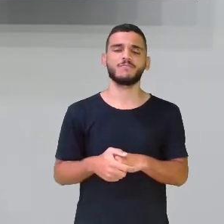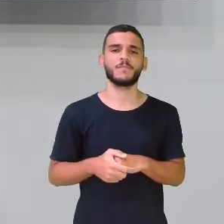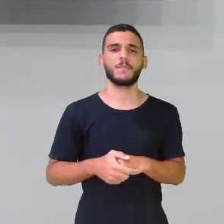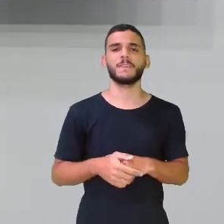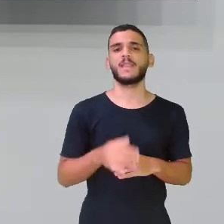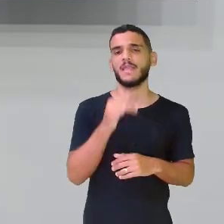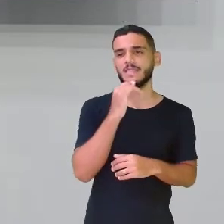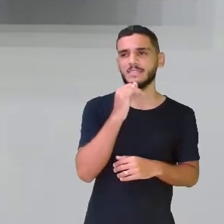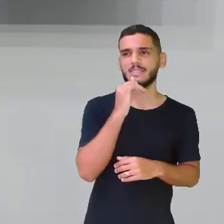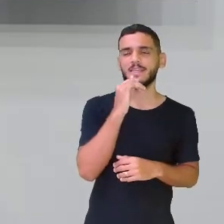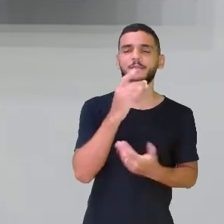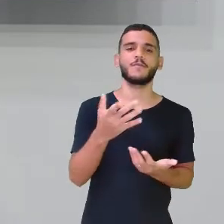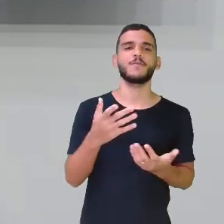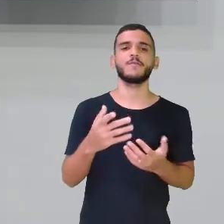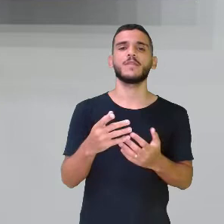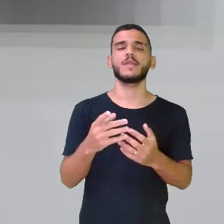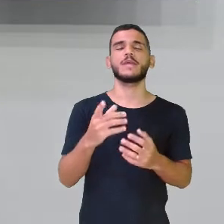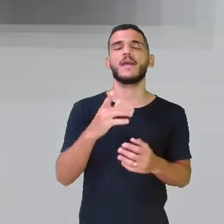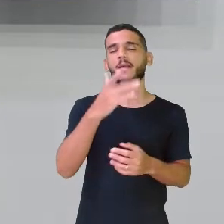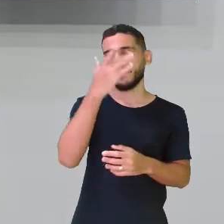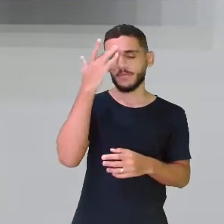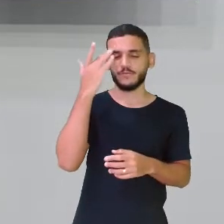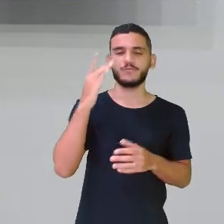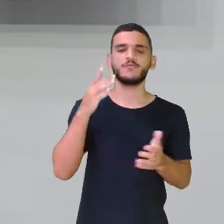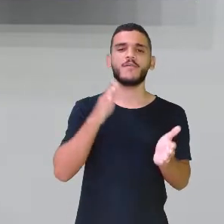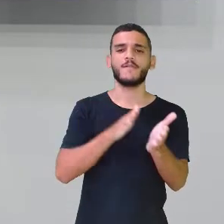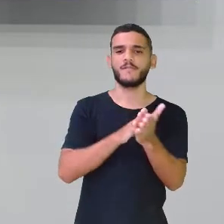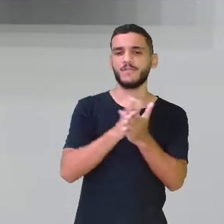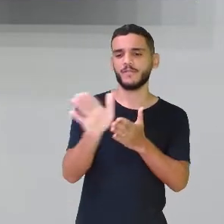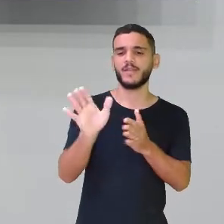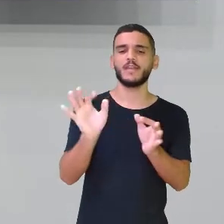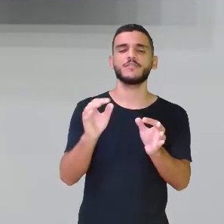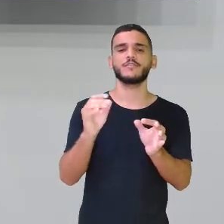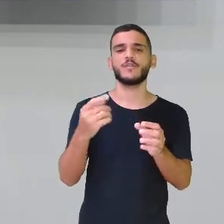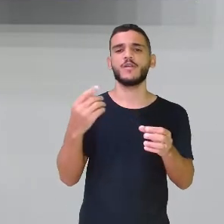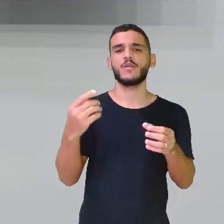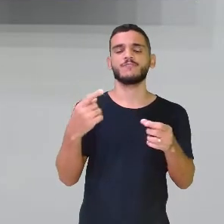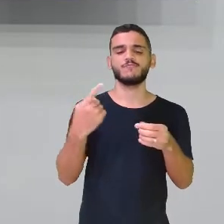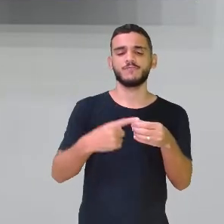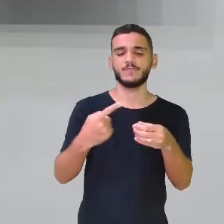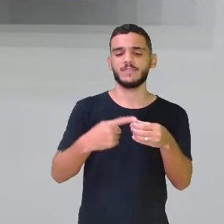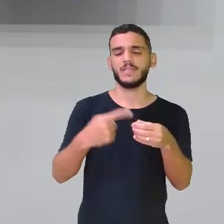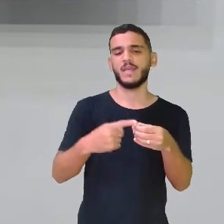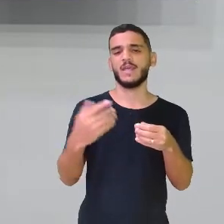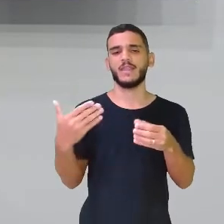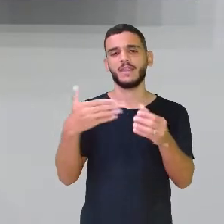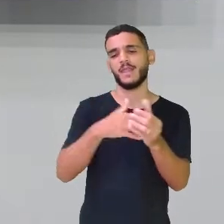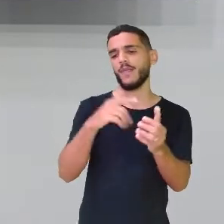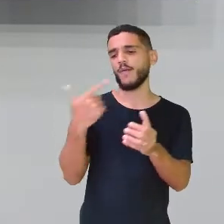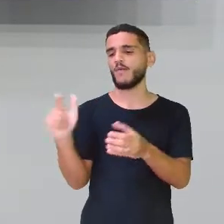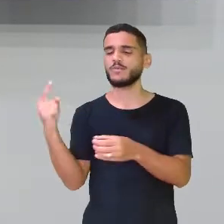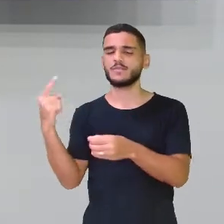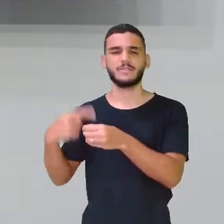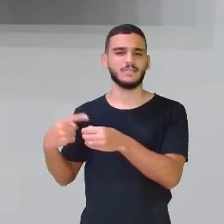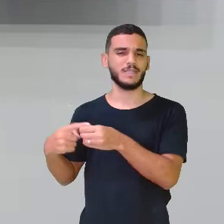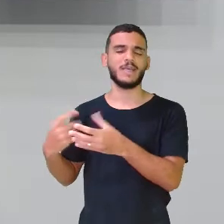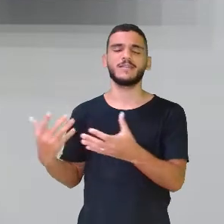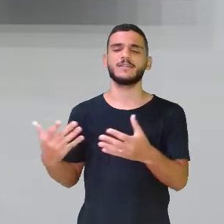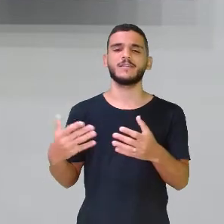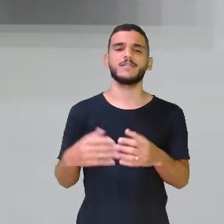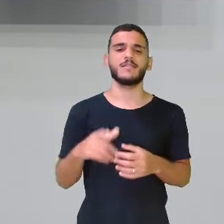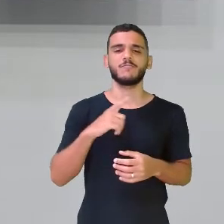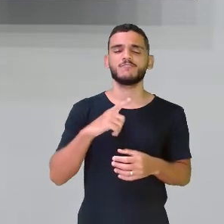município, quando cruza estado. Por quê? Vou dar um exemplo simples. Existe uma carga